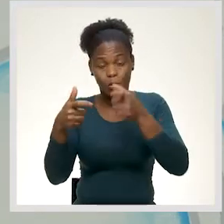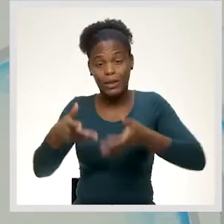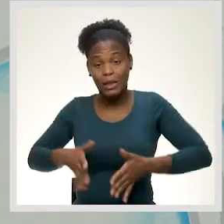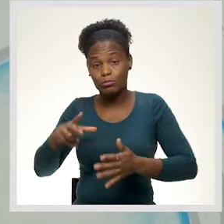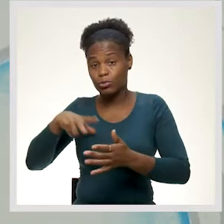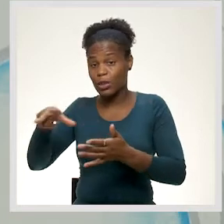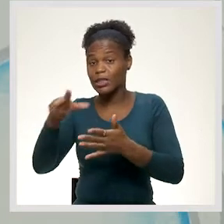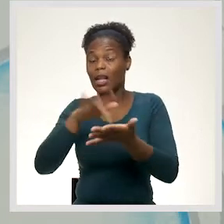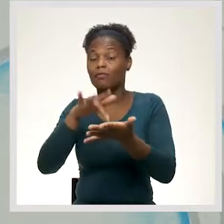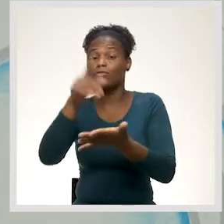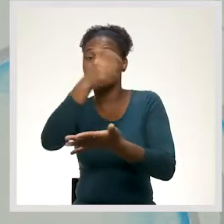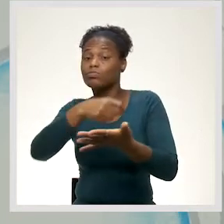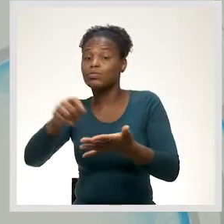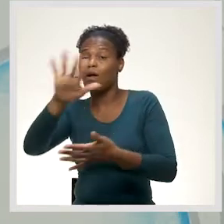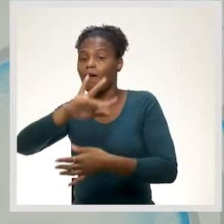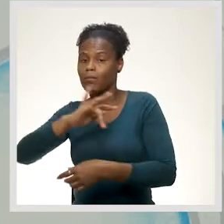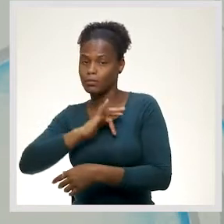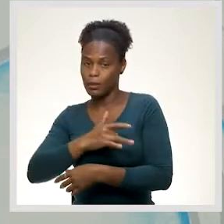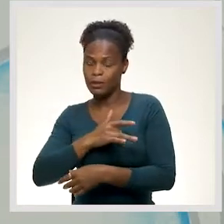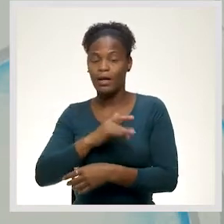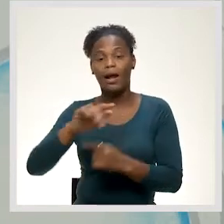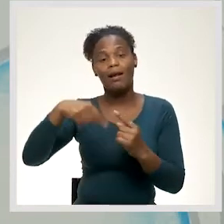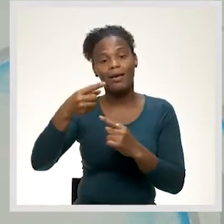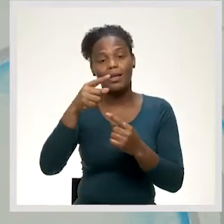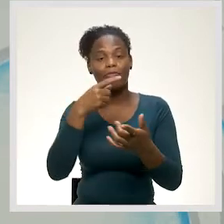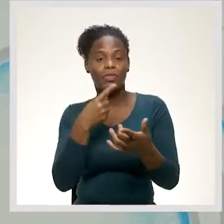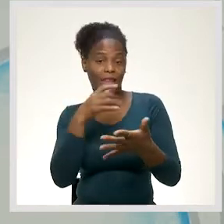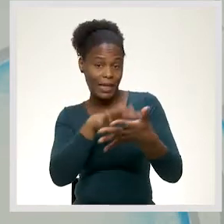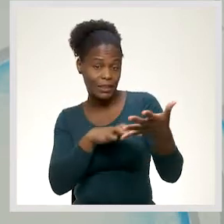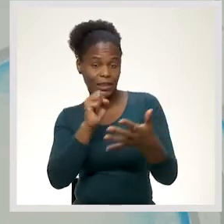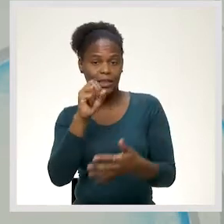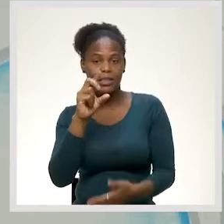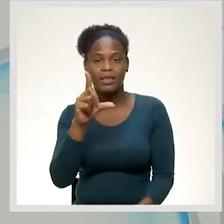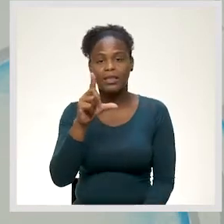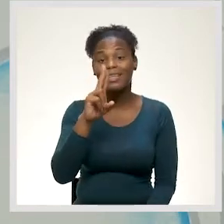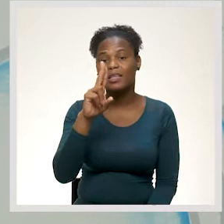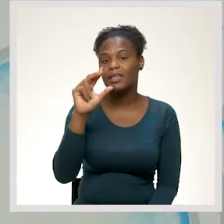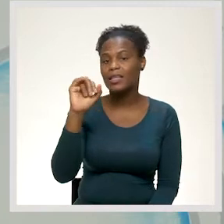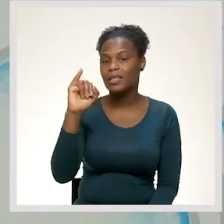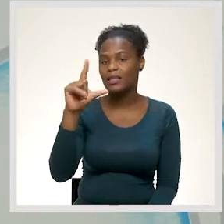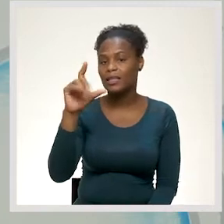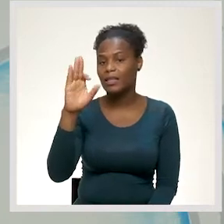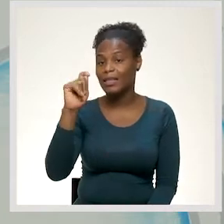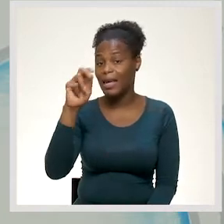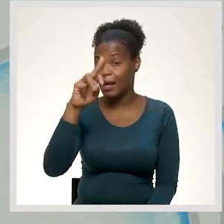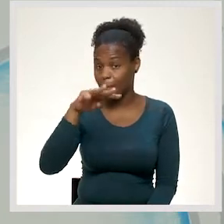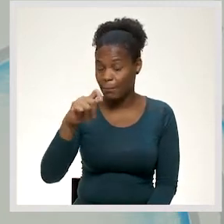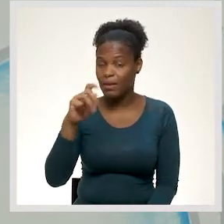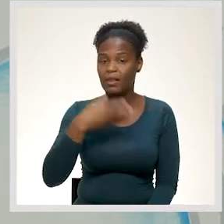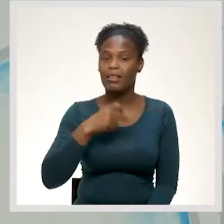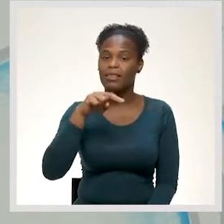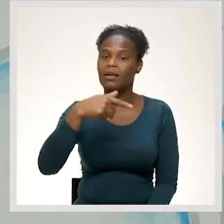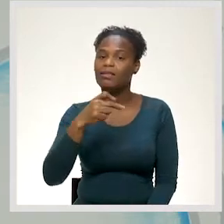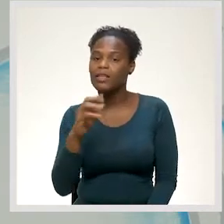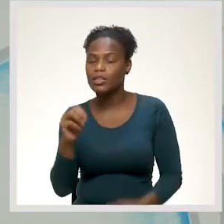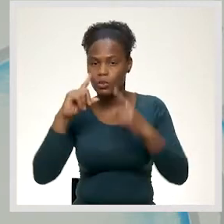Para lermos e compreendermos os textos de Guilherme Dantas, Eugênio Tavares ou ainda José Lopes,